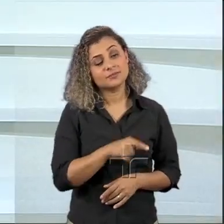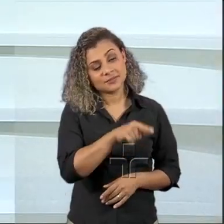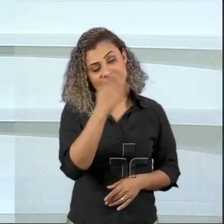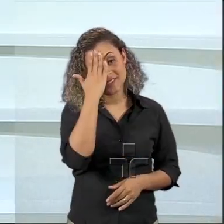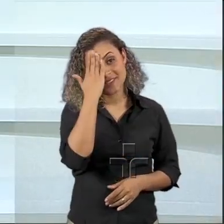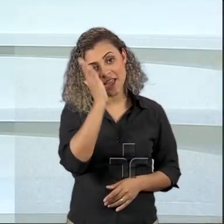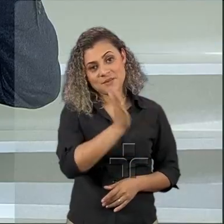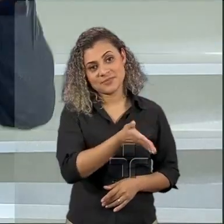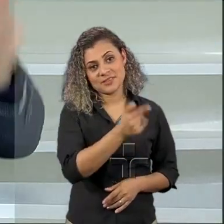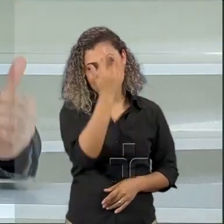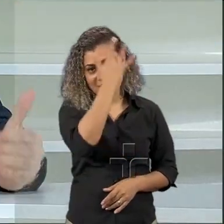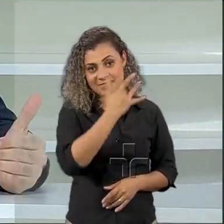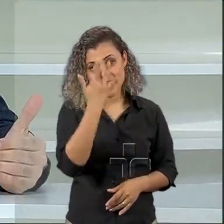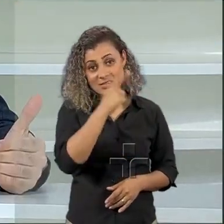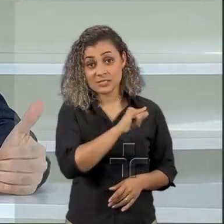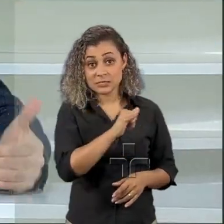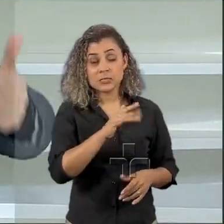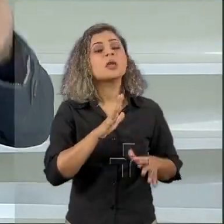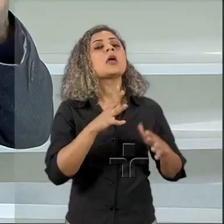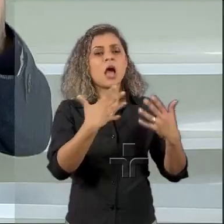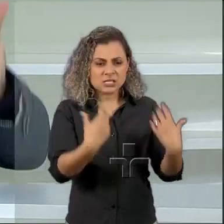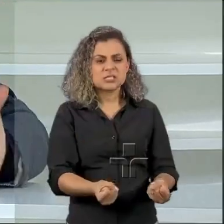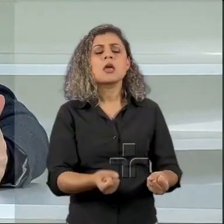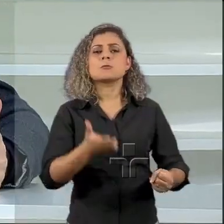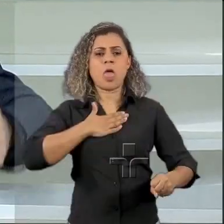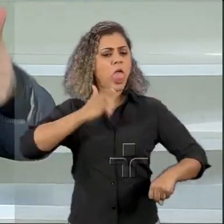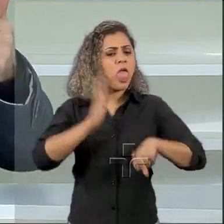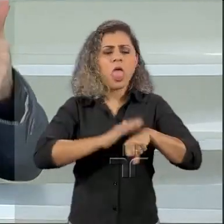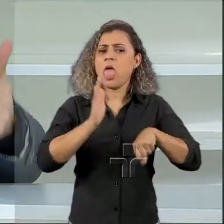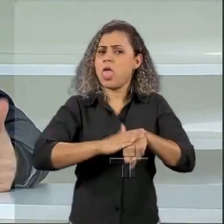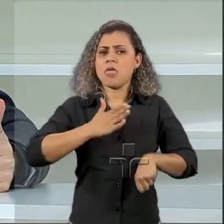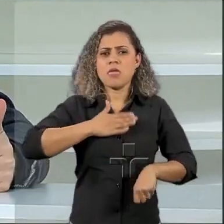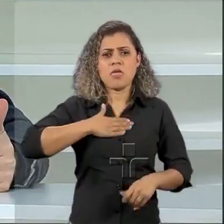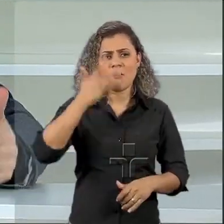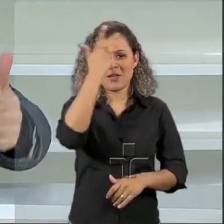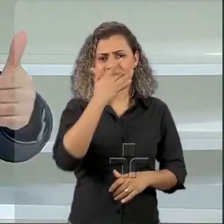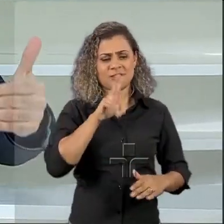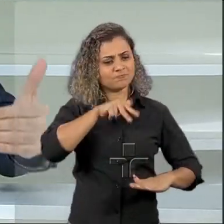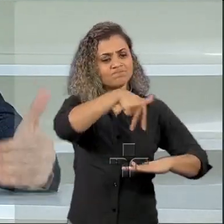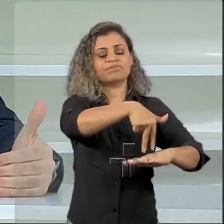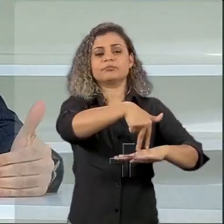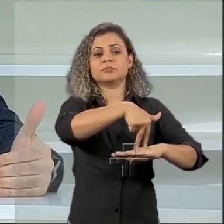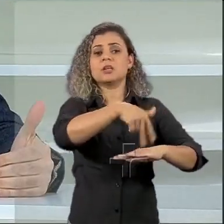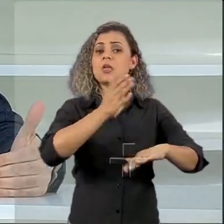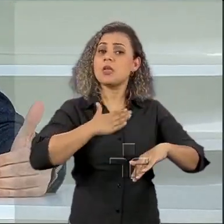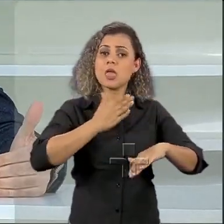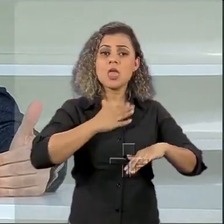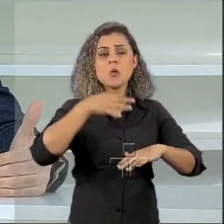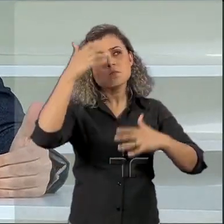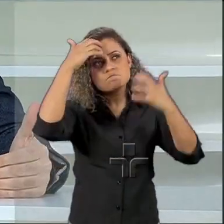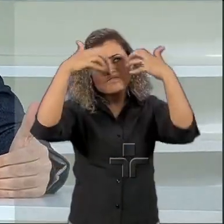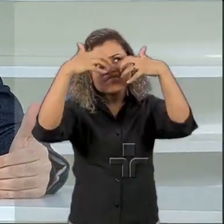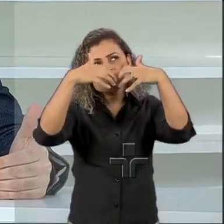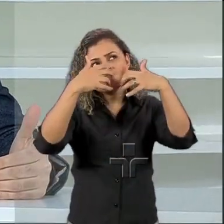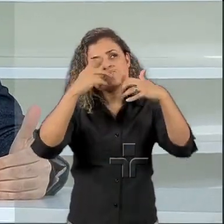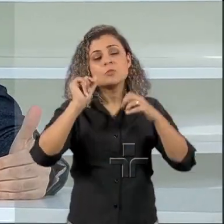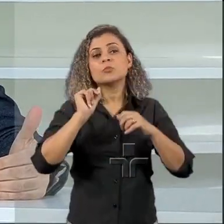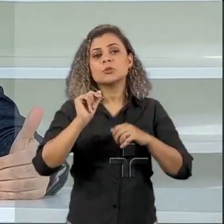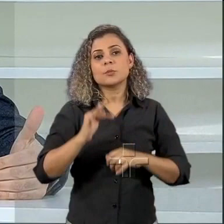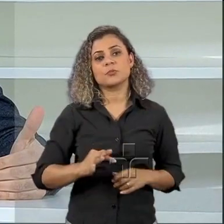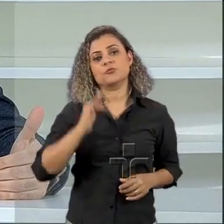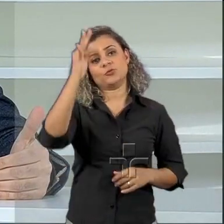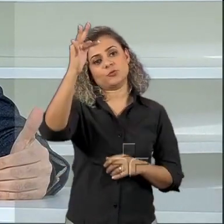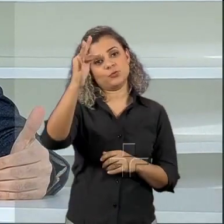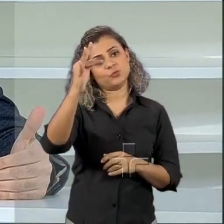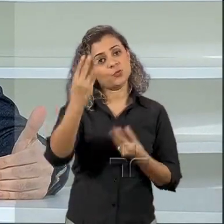Então, assim, ou ele assume essa campanha, diz, essa campanha é minha, sou eu o candidato, e tem que ser pensando para muito depois